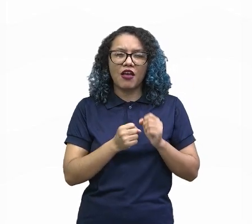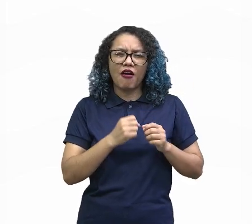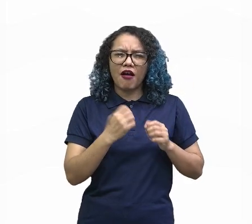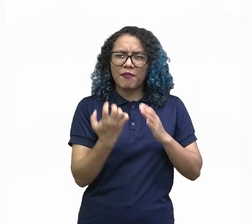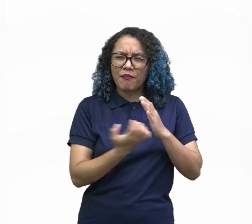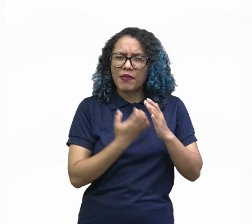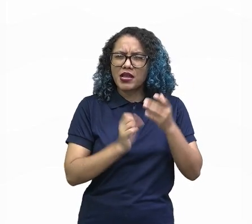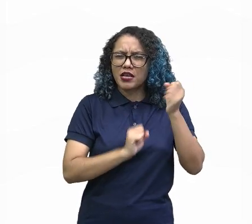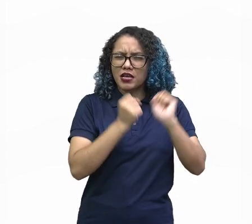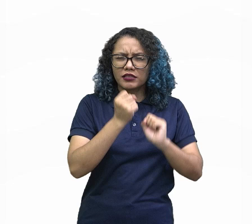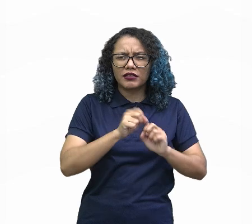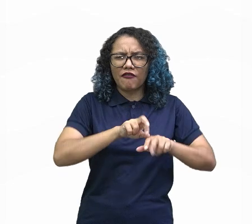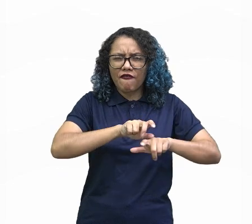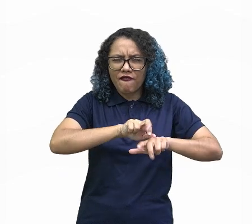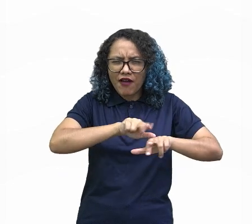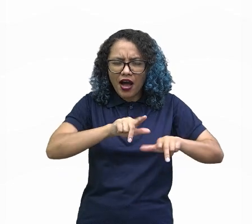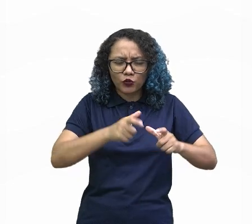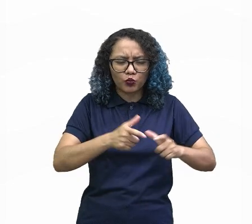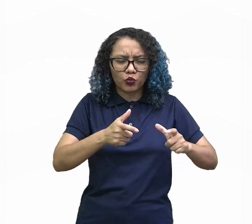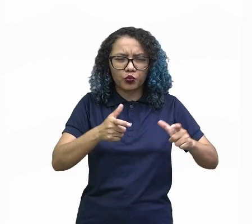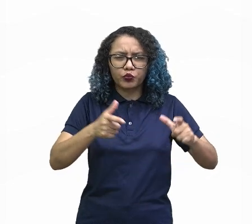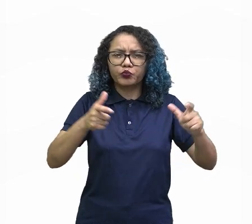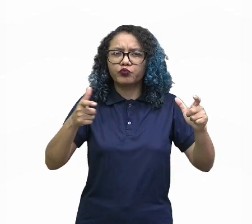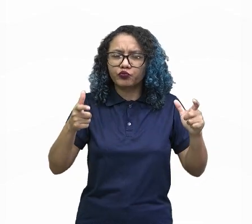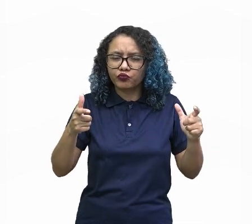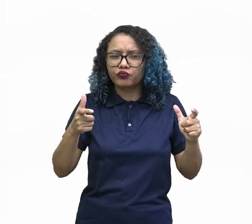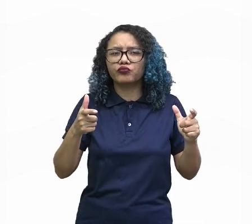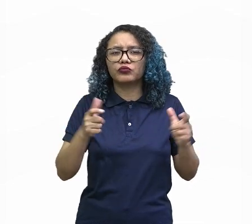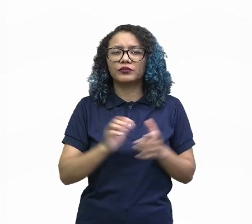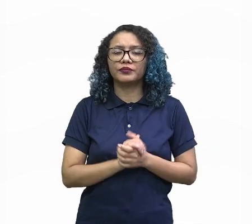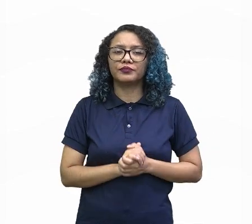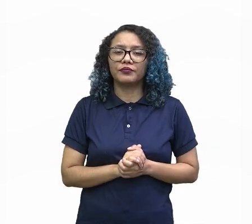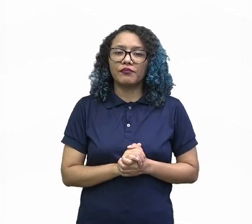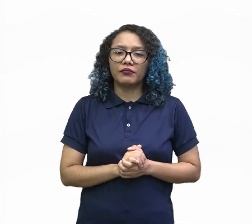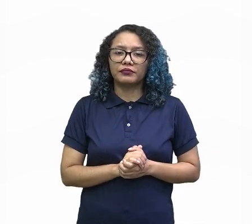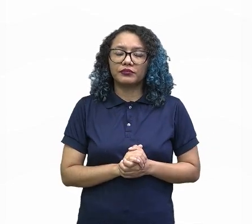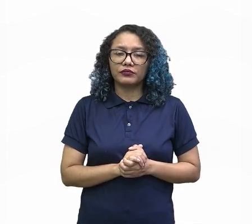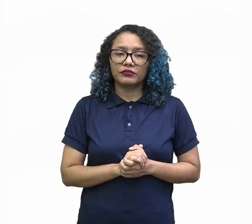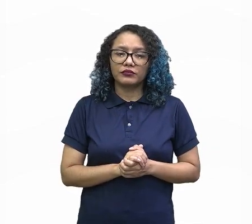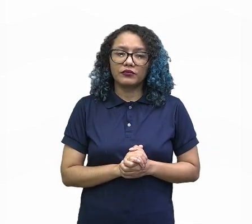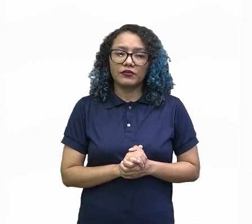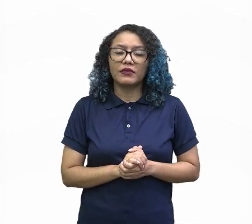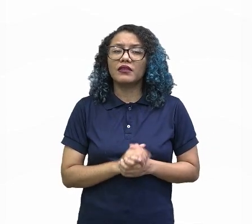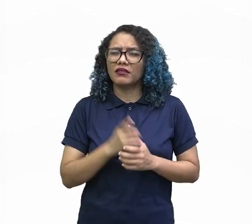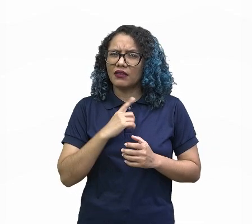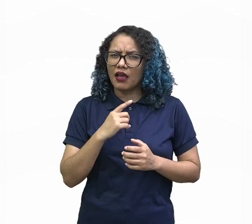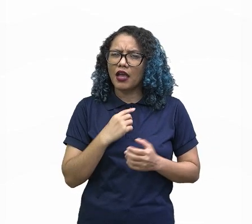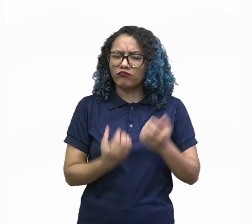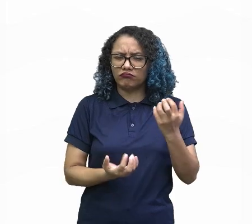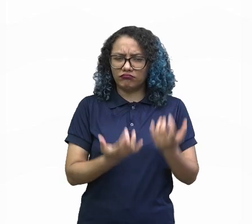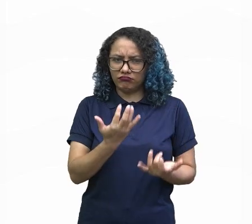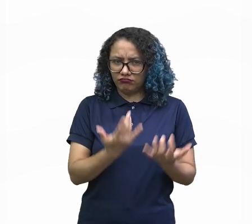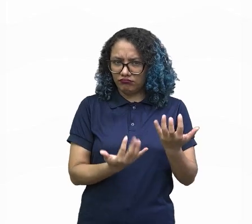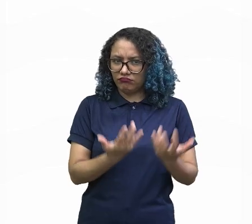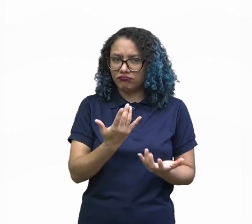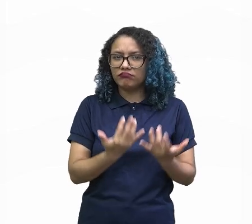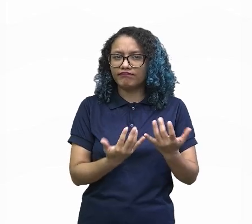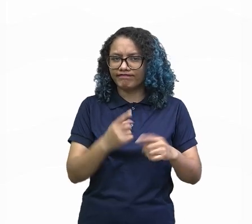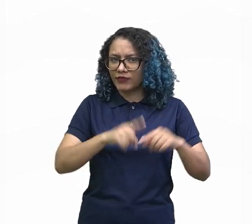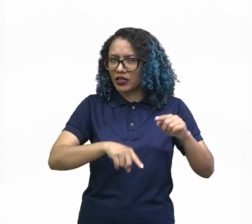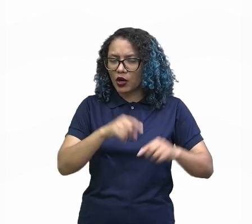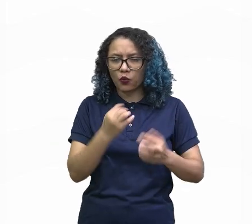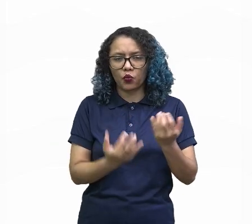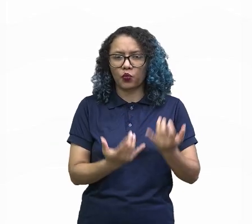das fábricas, né? Aqueles processos envolvem, né, combustão, envolve a queima de materiais, por